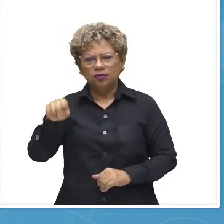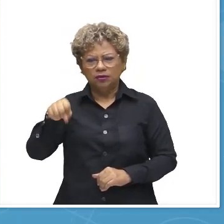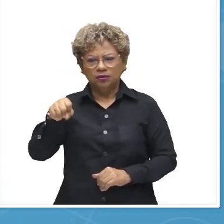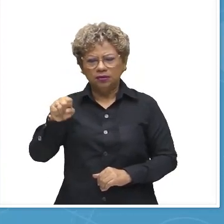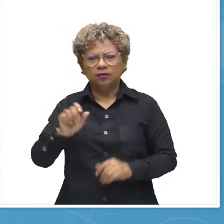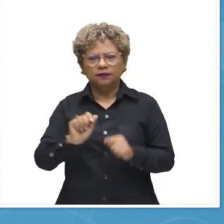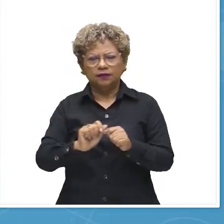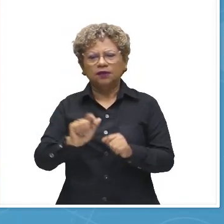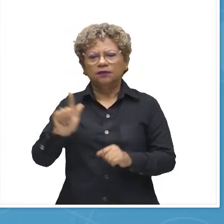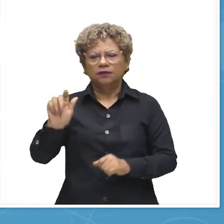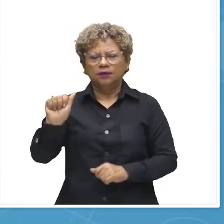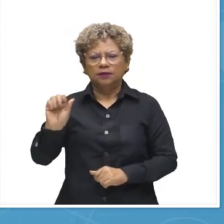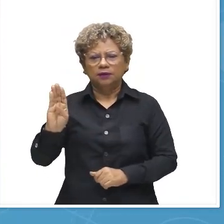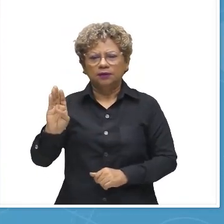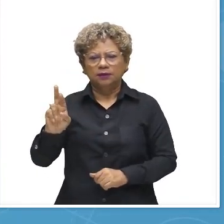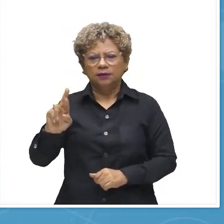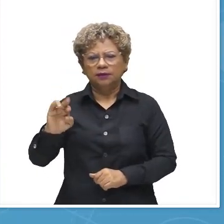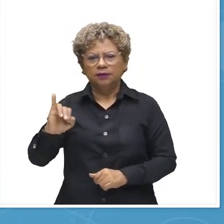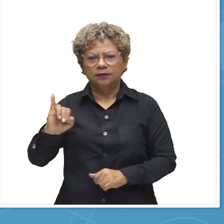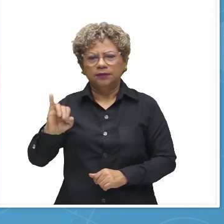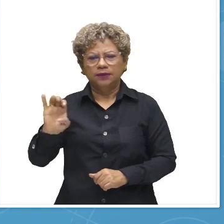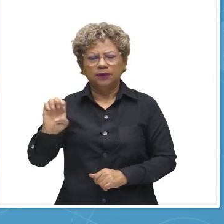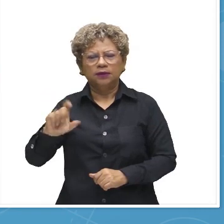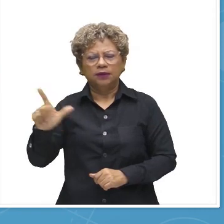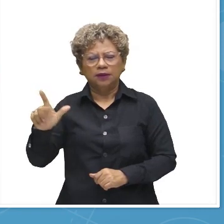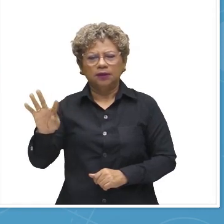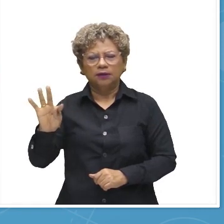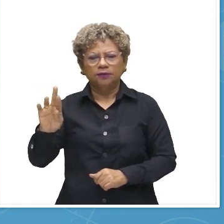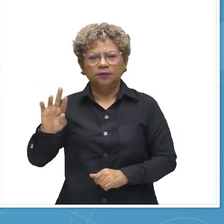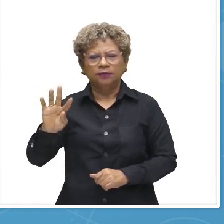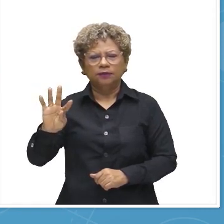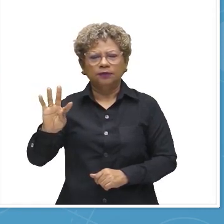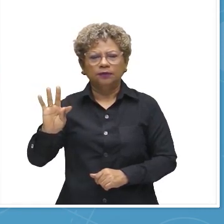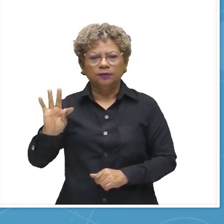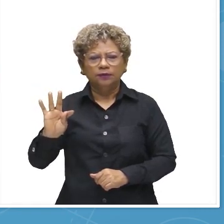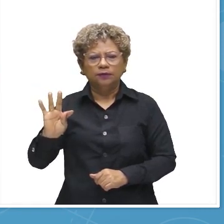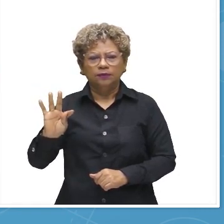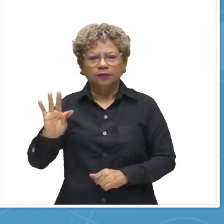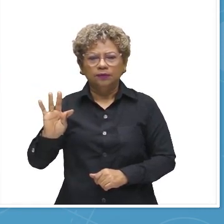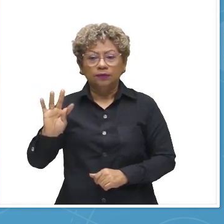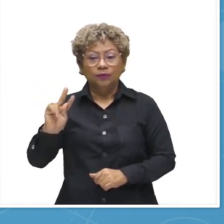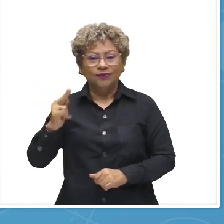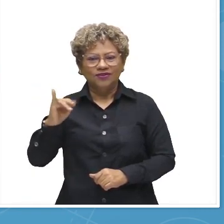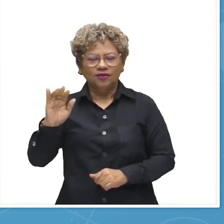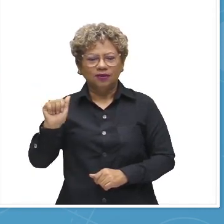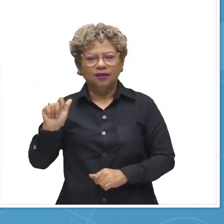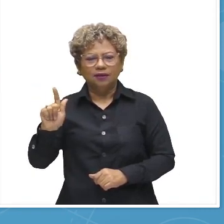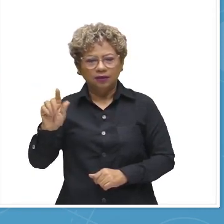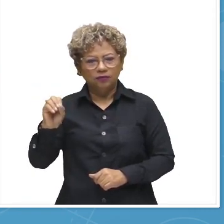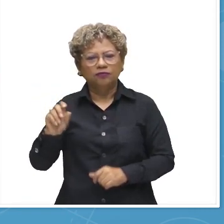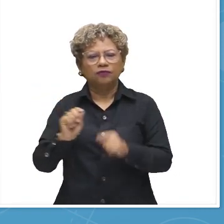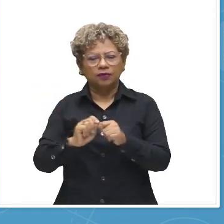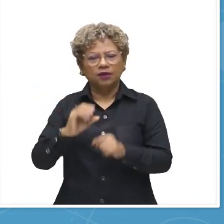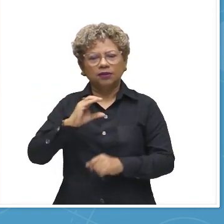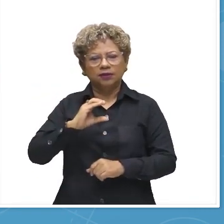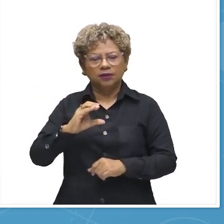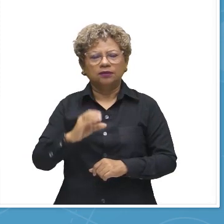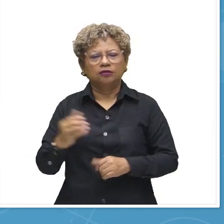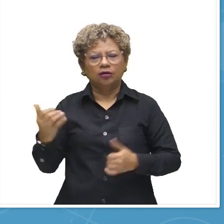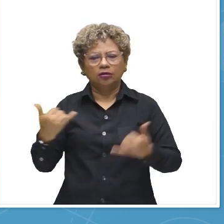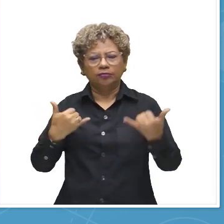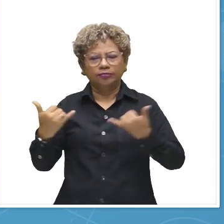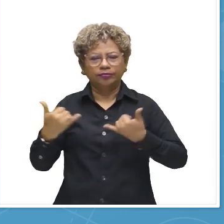Gabriel, o Tiago, alguns conseguiram, né? De fato a letra C é um pouquinho diferente das que a gente, dos exemplos